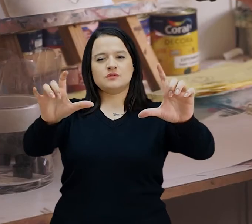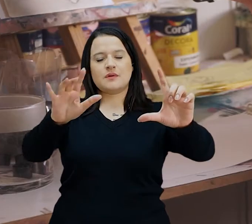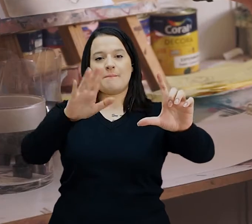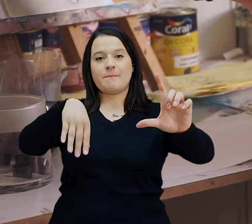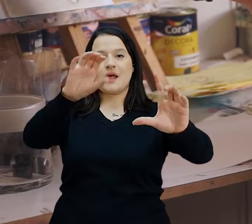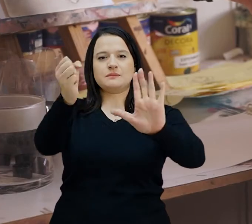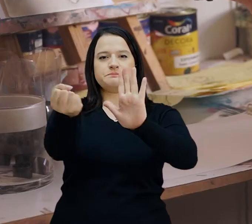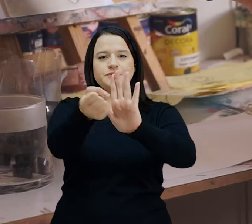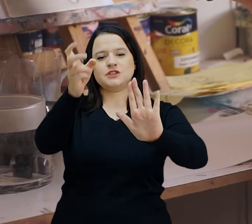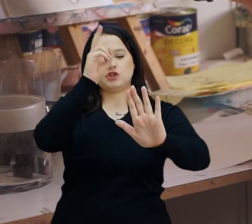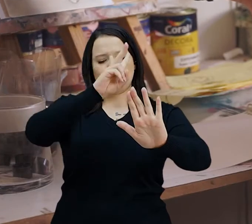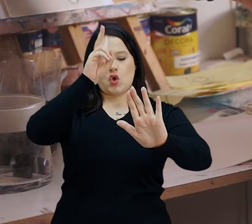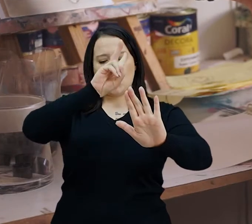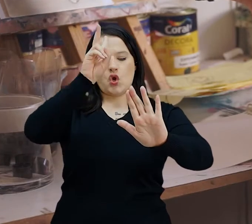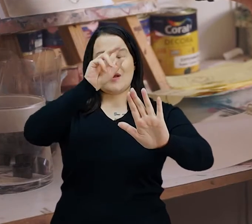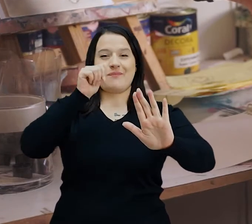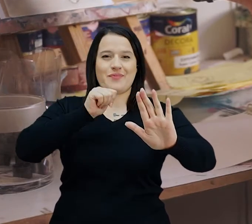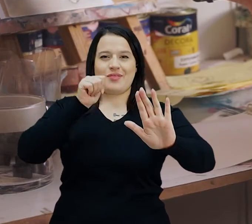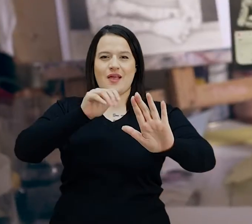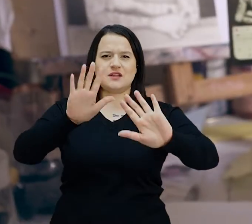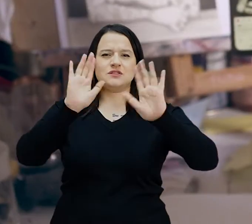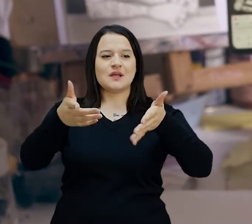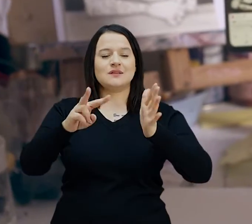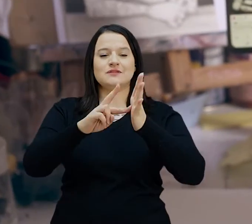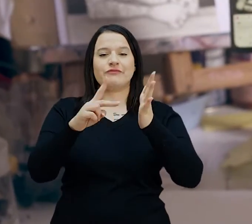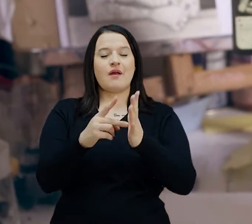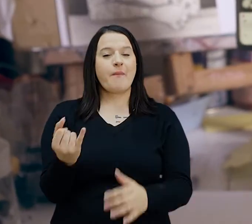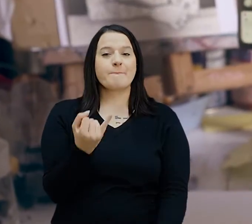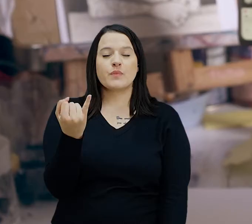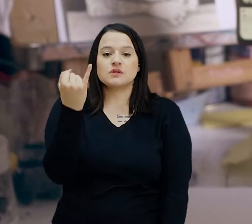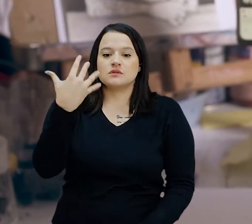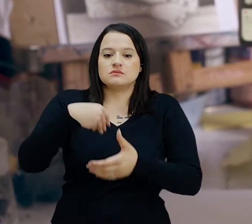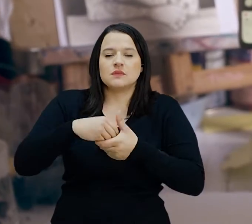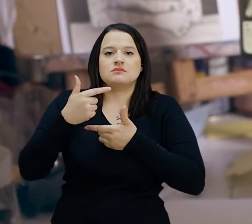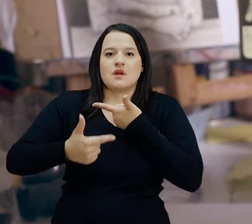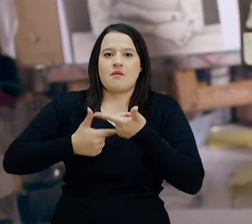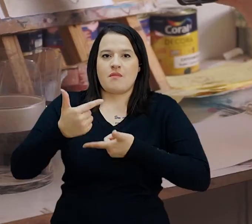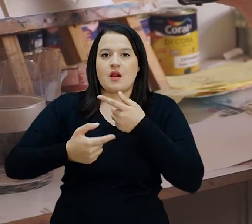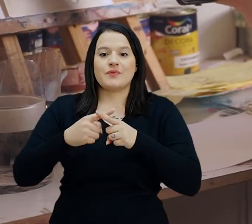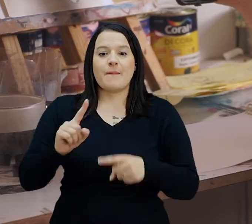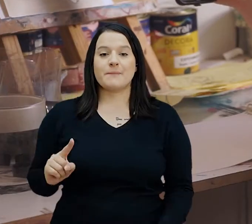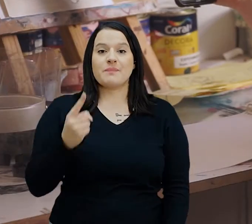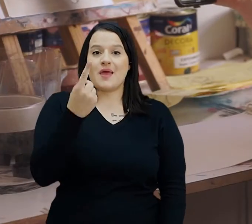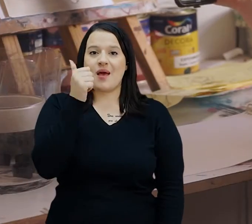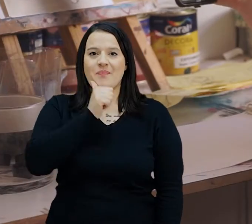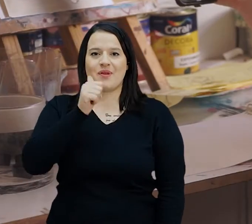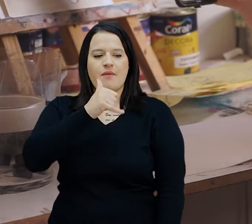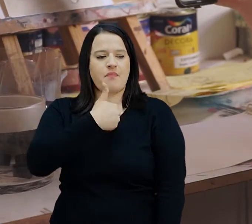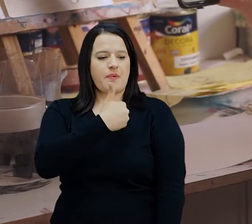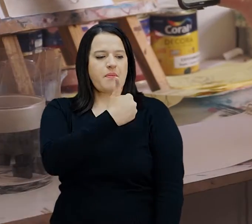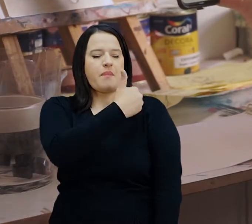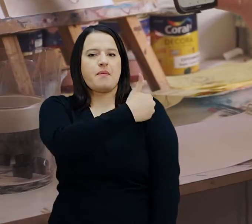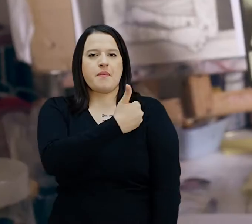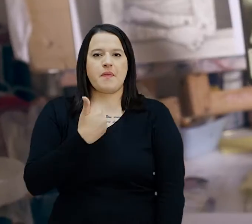peguei a foto, uma foto histórica dessa mulher, que faz todo sentido dentro do meu trabalho, que